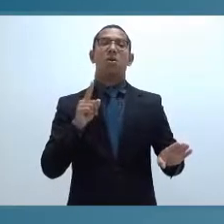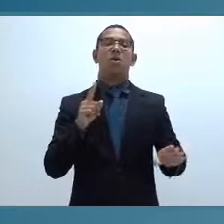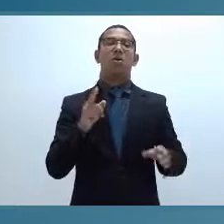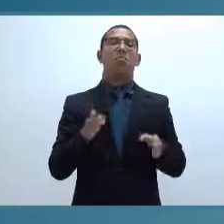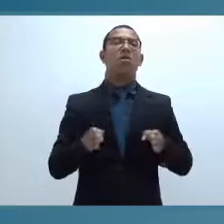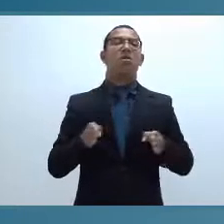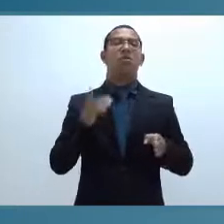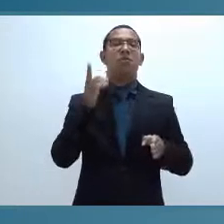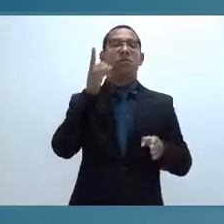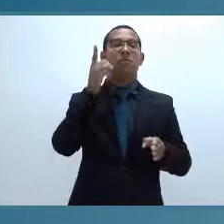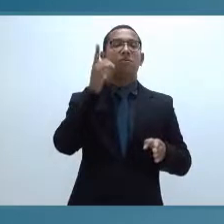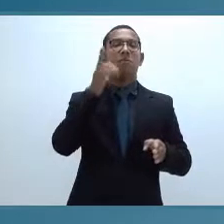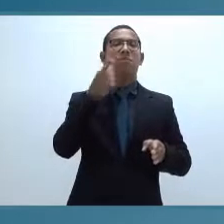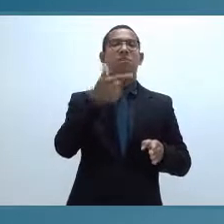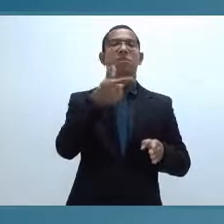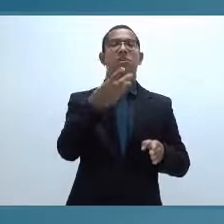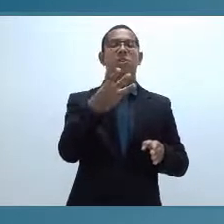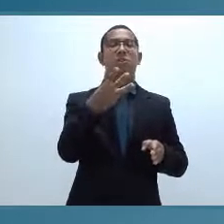23/8/2022 a